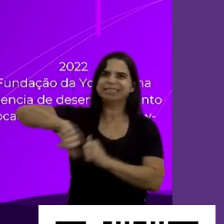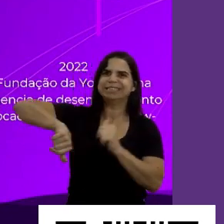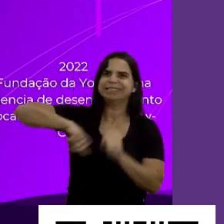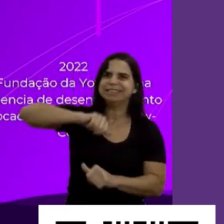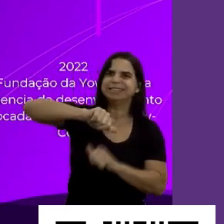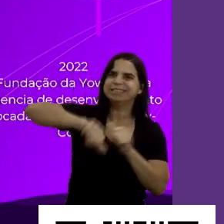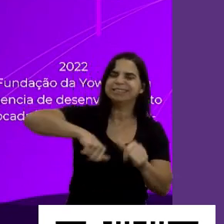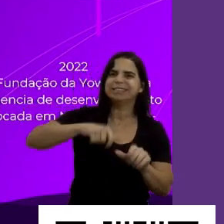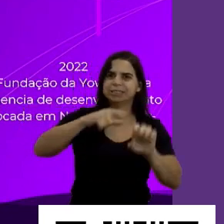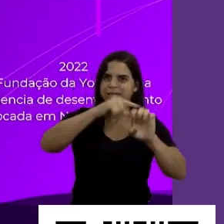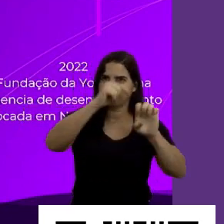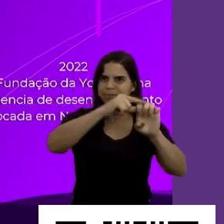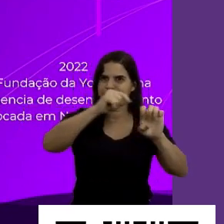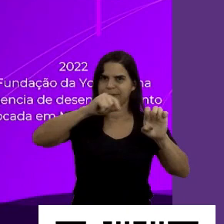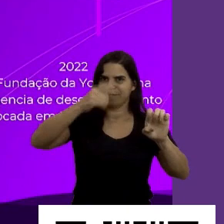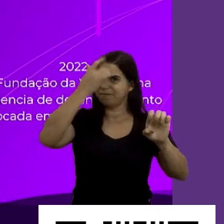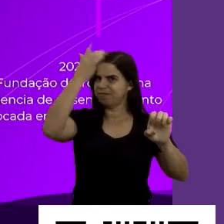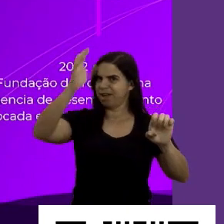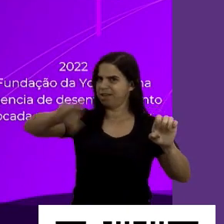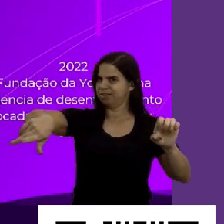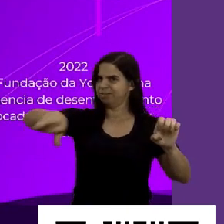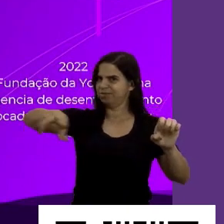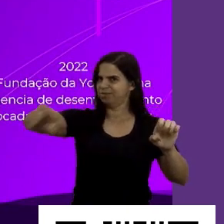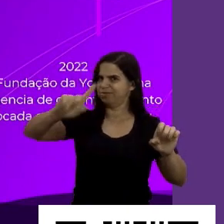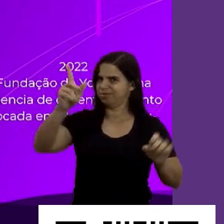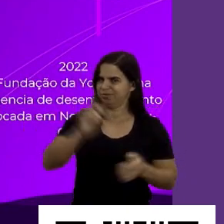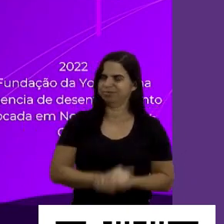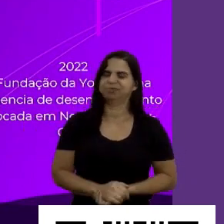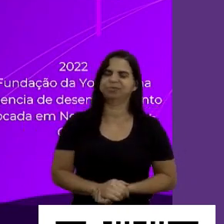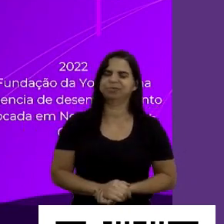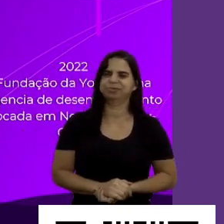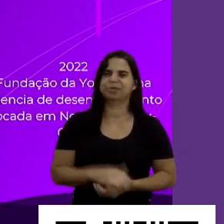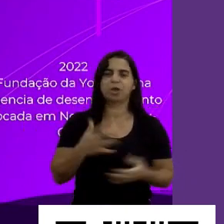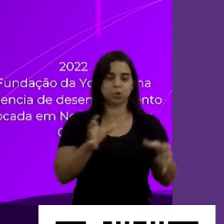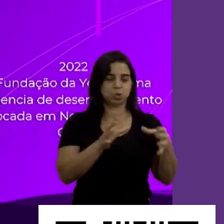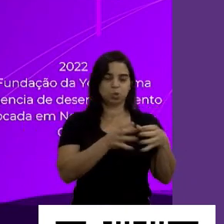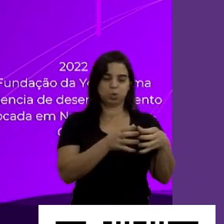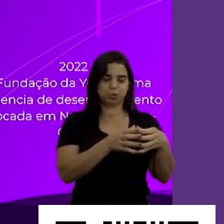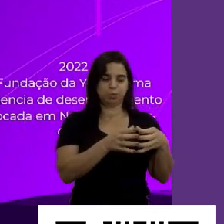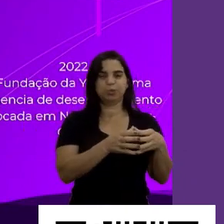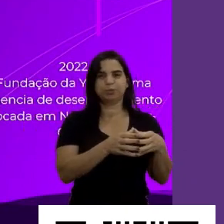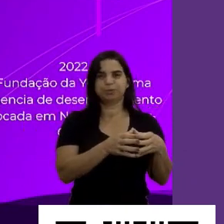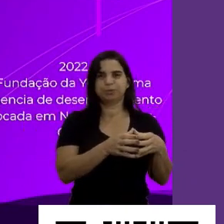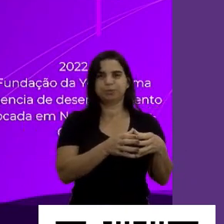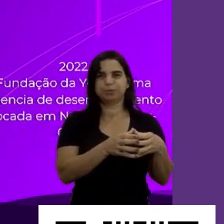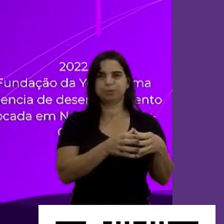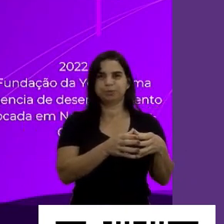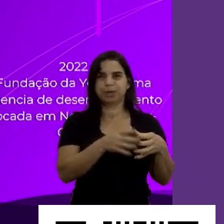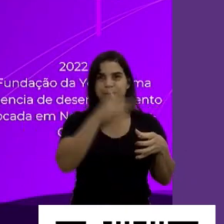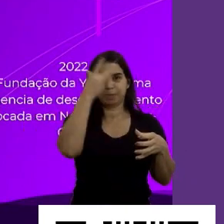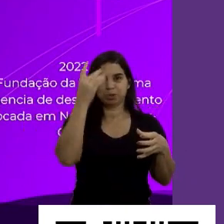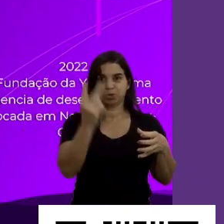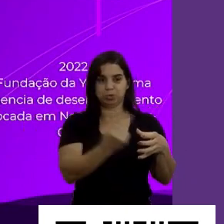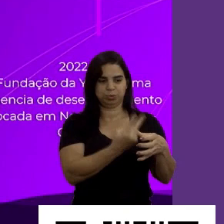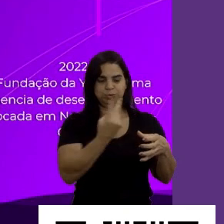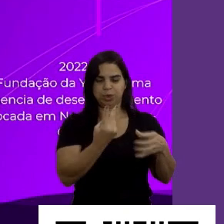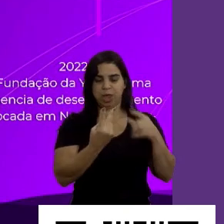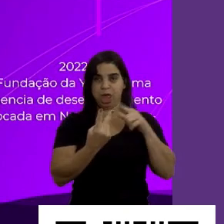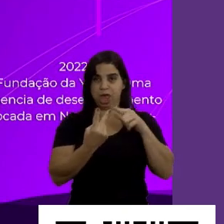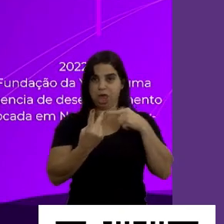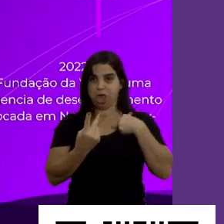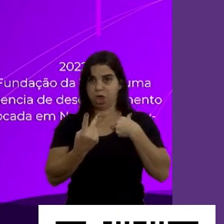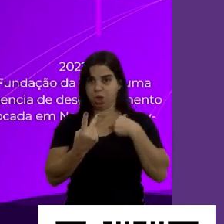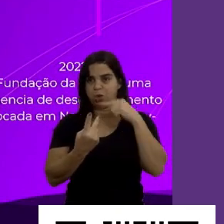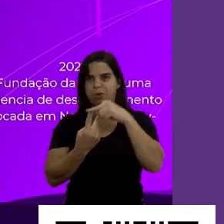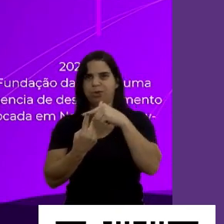empreender não é fácil E é desse grupo esses as duas pessoas que sou eu e mais um aí foi quando